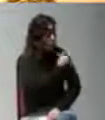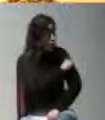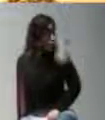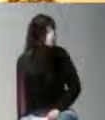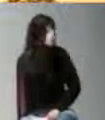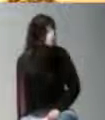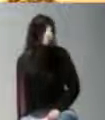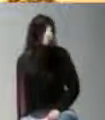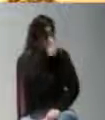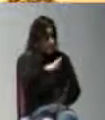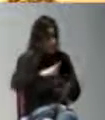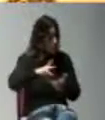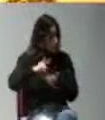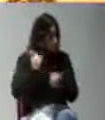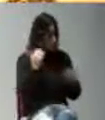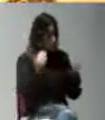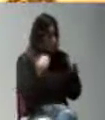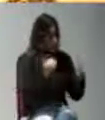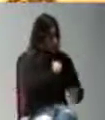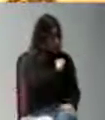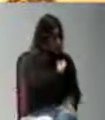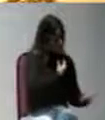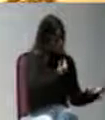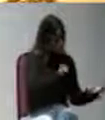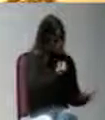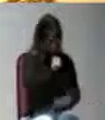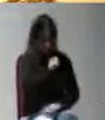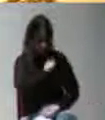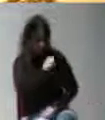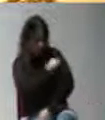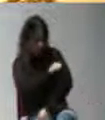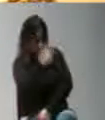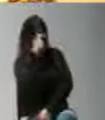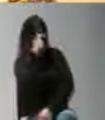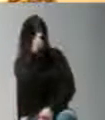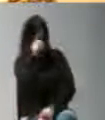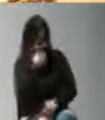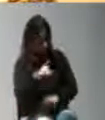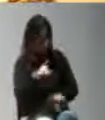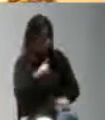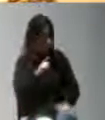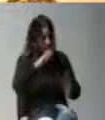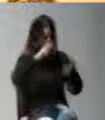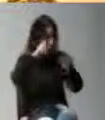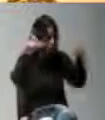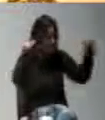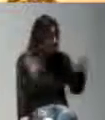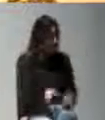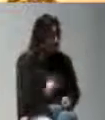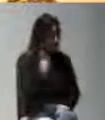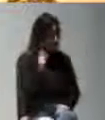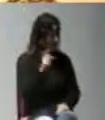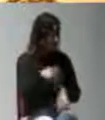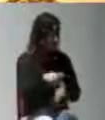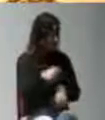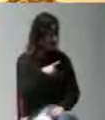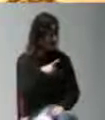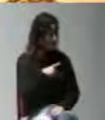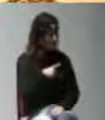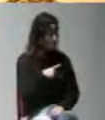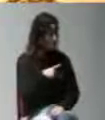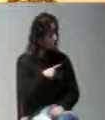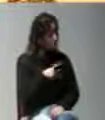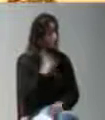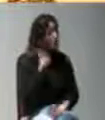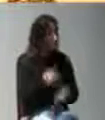jovem. Tudo isso pode ser verdade, mas certamente é só parte da verdade, pois a escola,